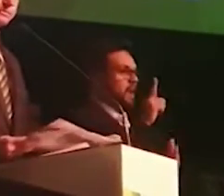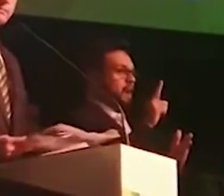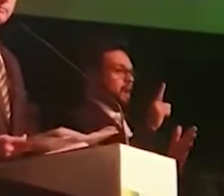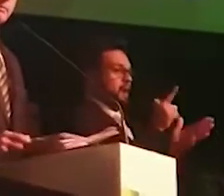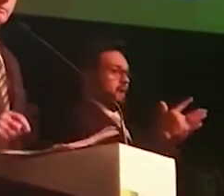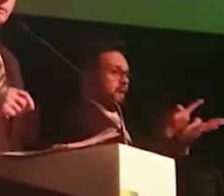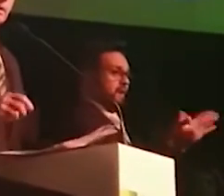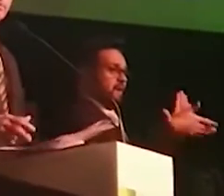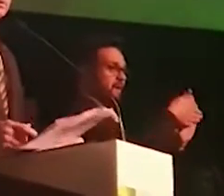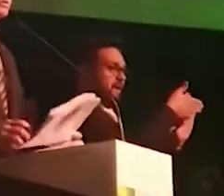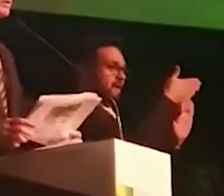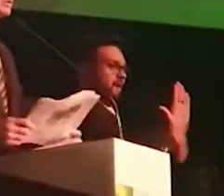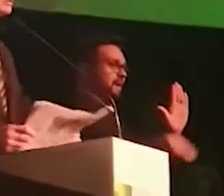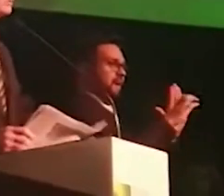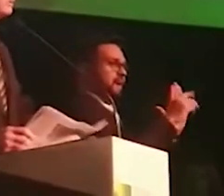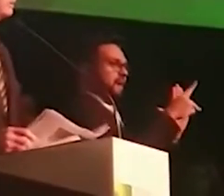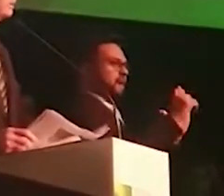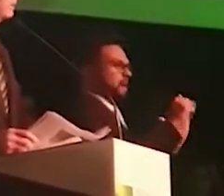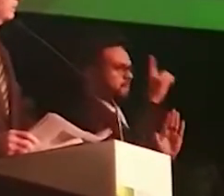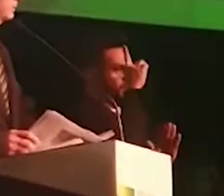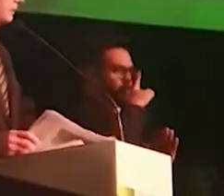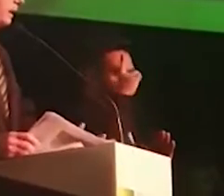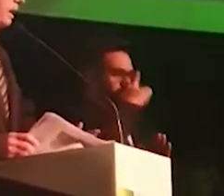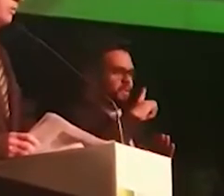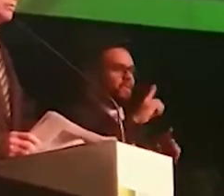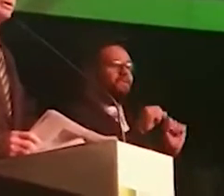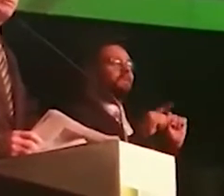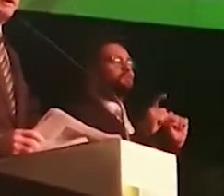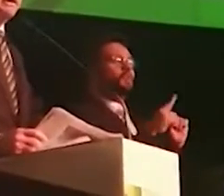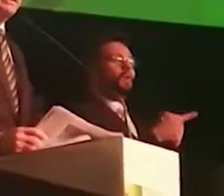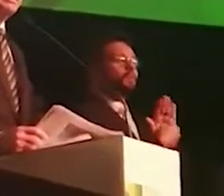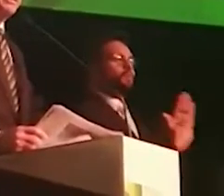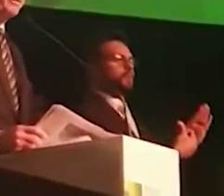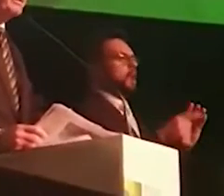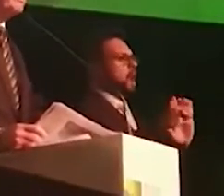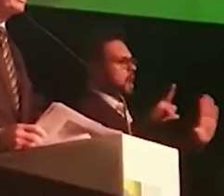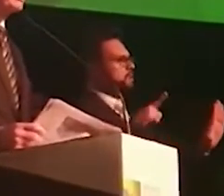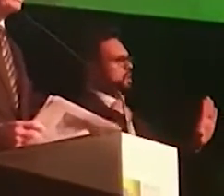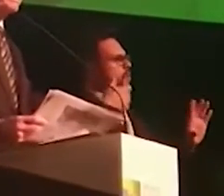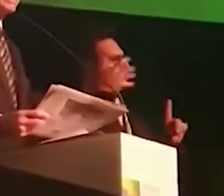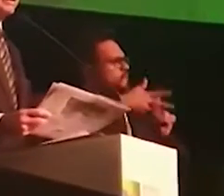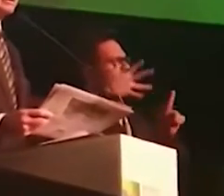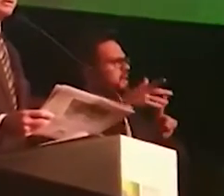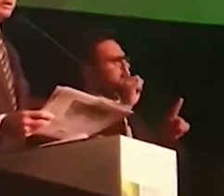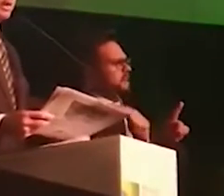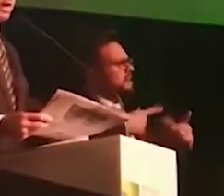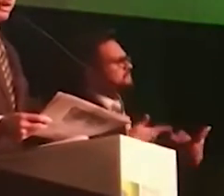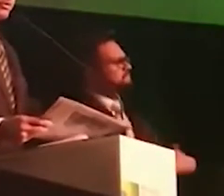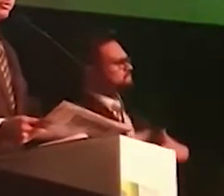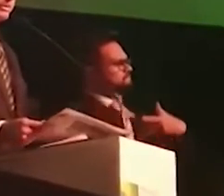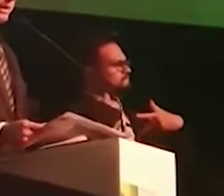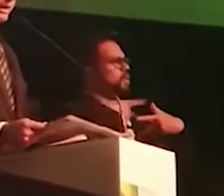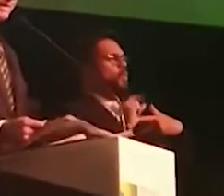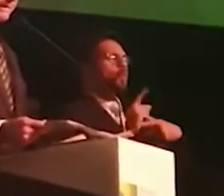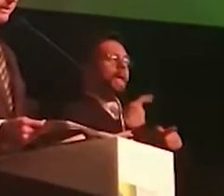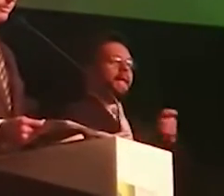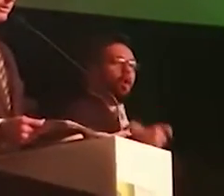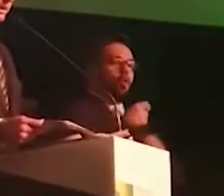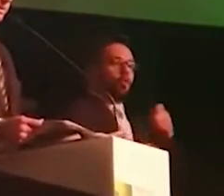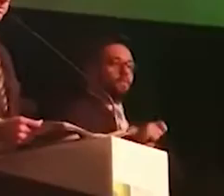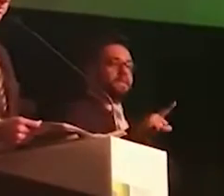domingo reproduziu algo que eu falei, que para mim é muito gratificante. A economia